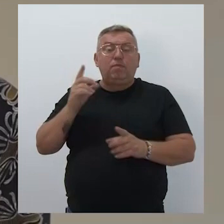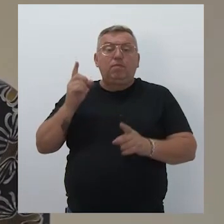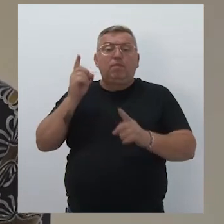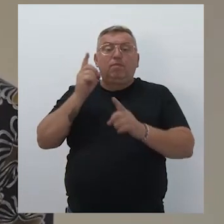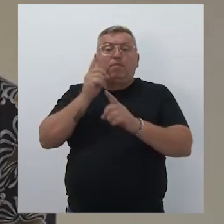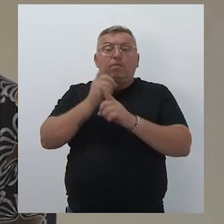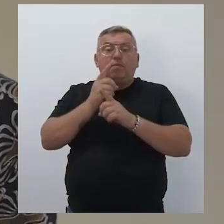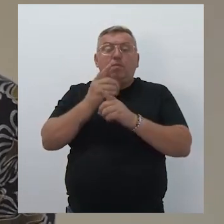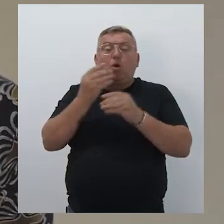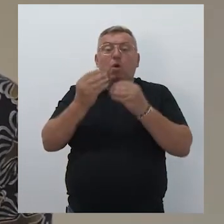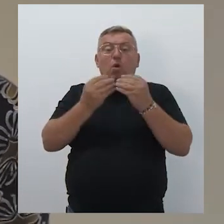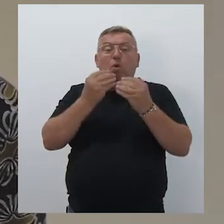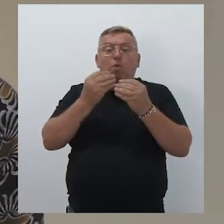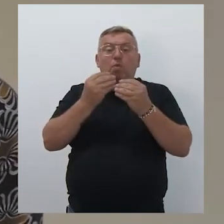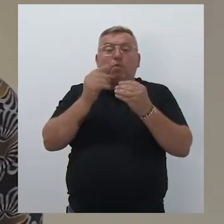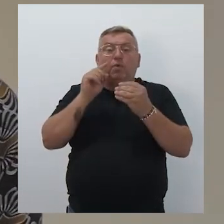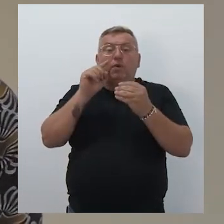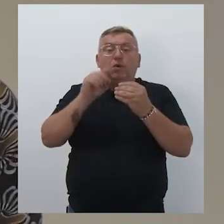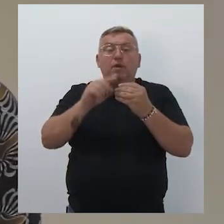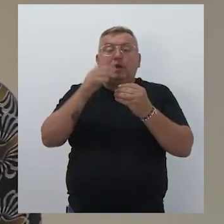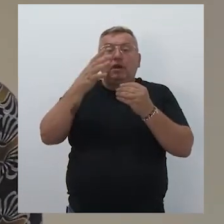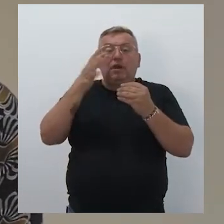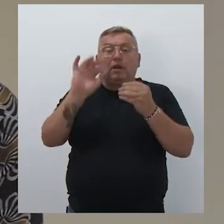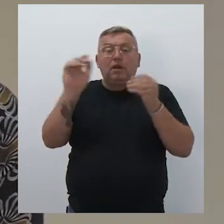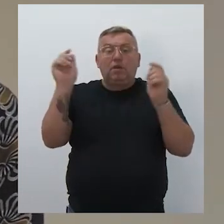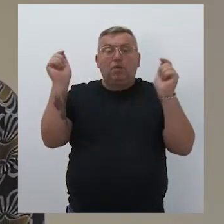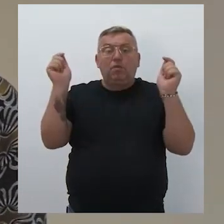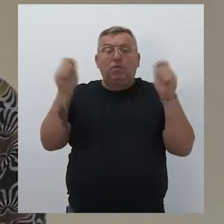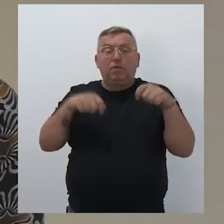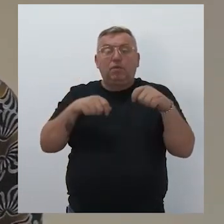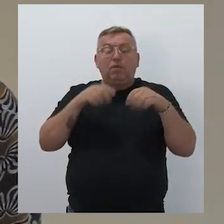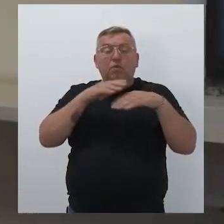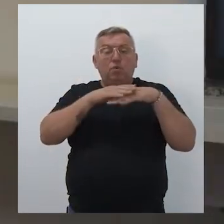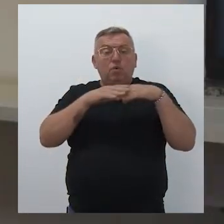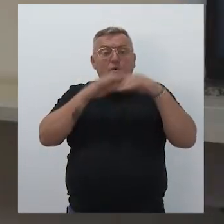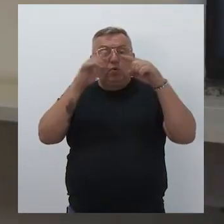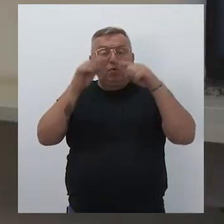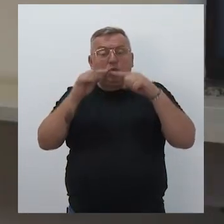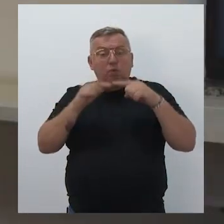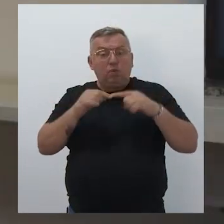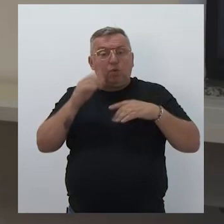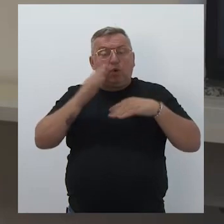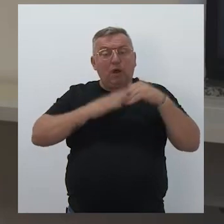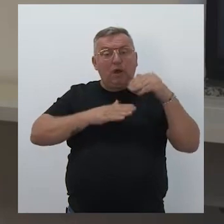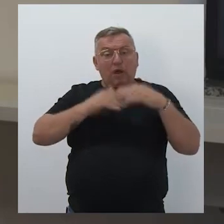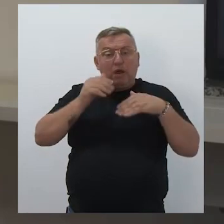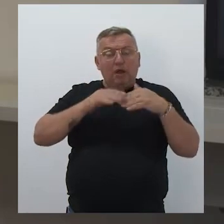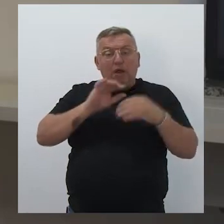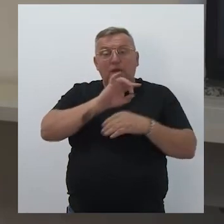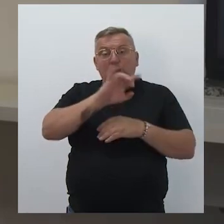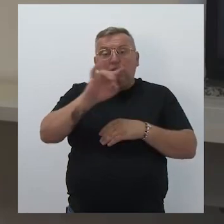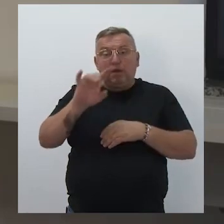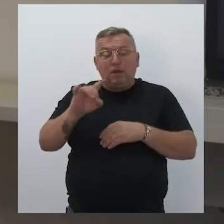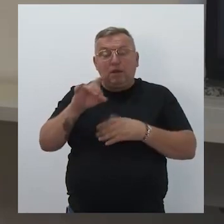identificando como que essas 10 competências dialogam com as habilidades de cada componente curricular.